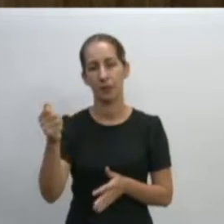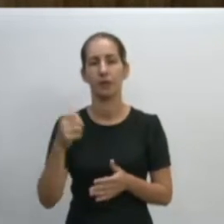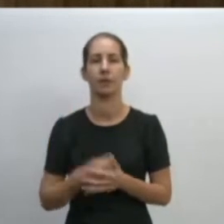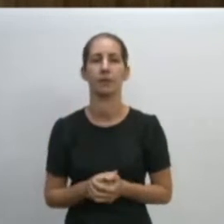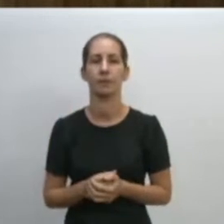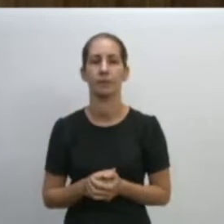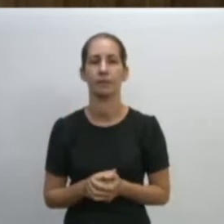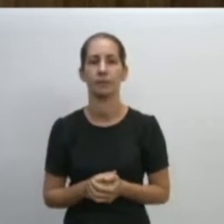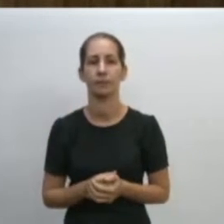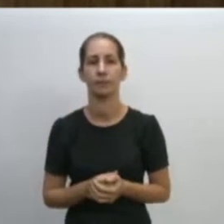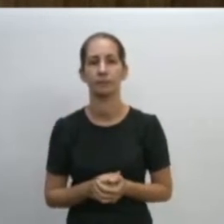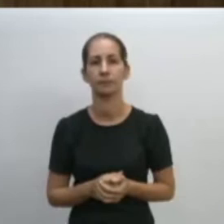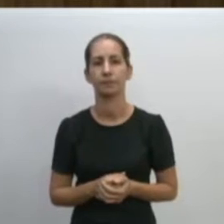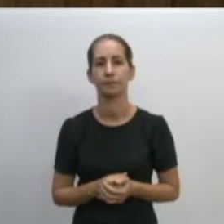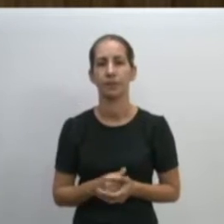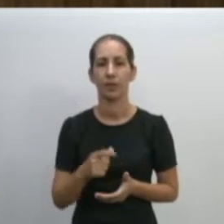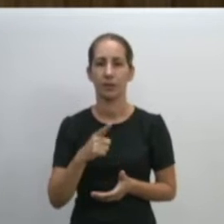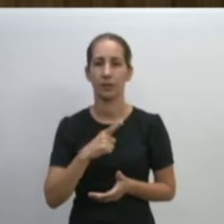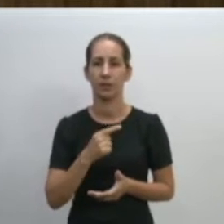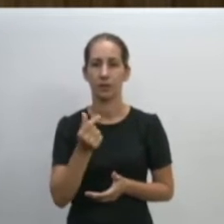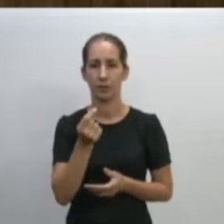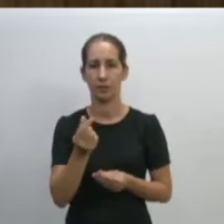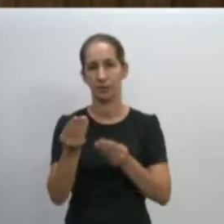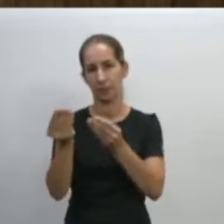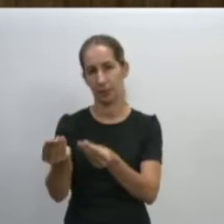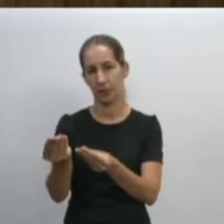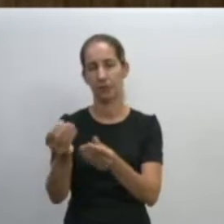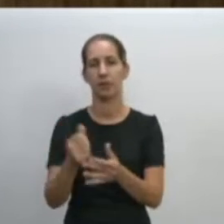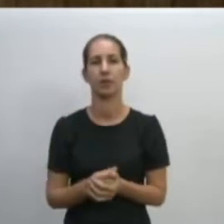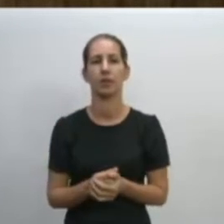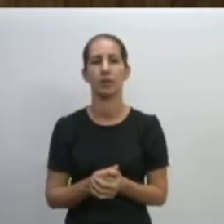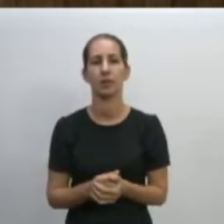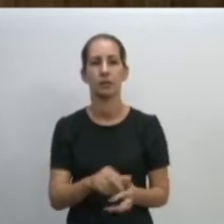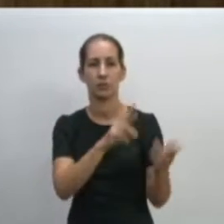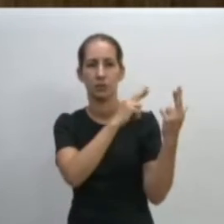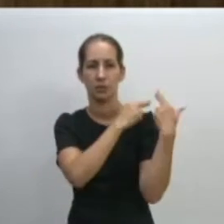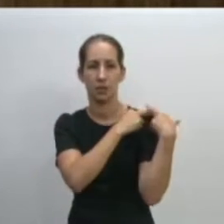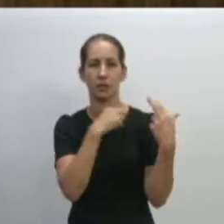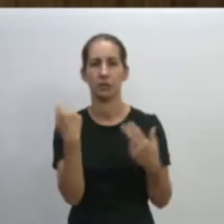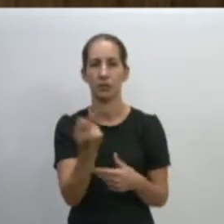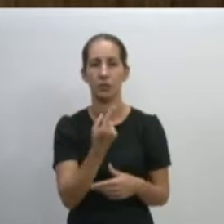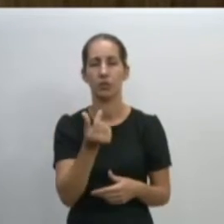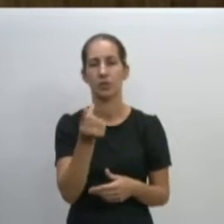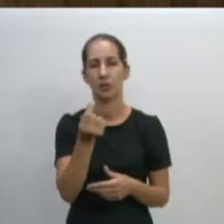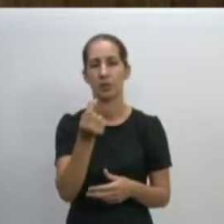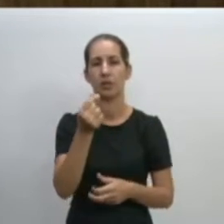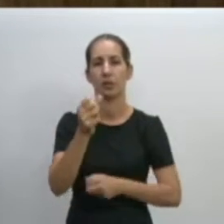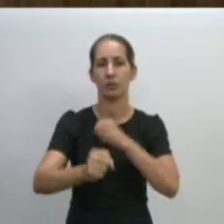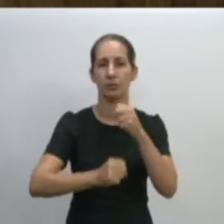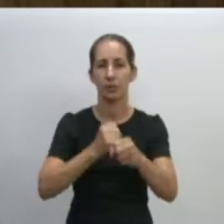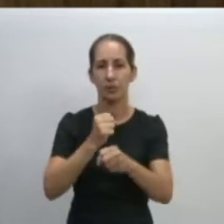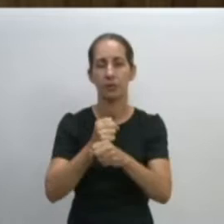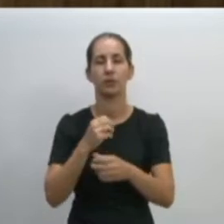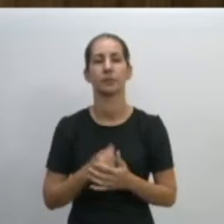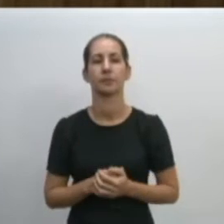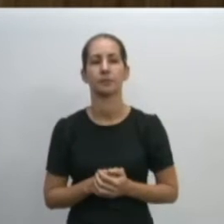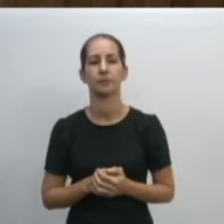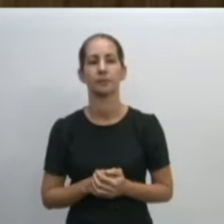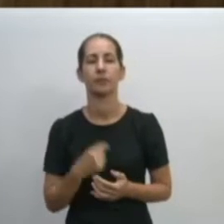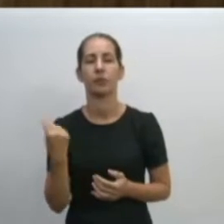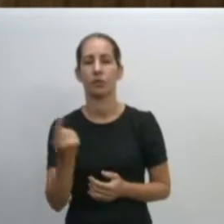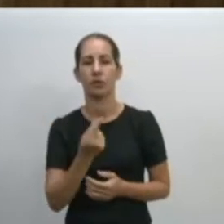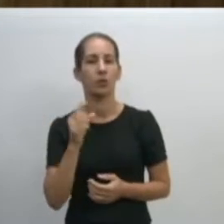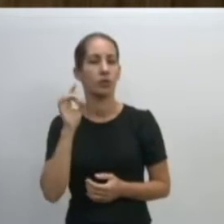ter destinado emenda impositiva, emenda à lei orçamentária, e